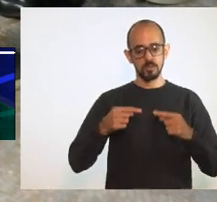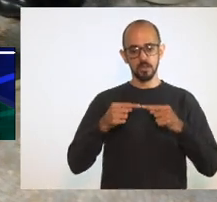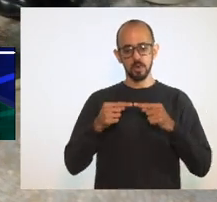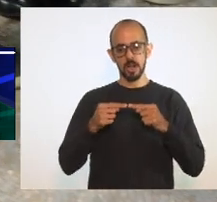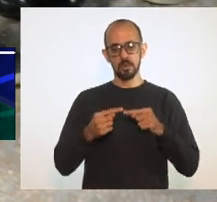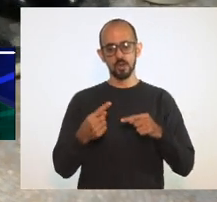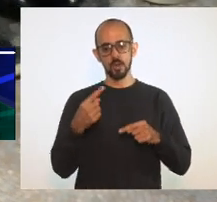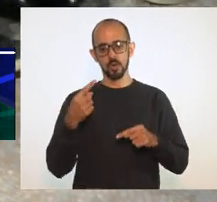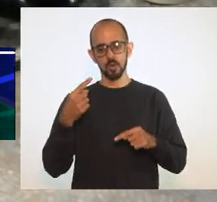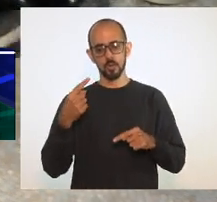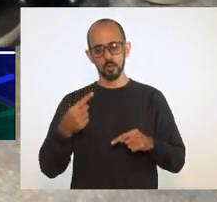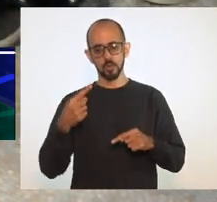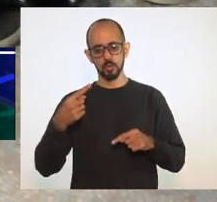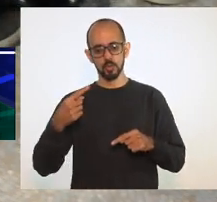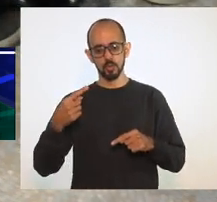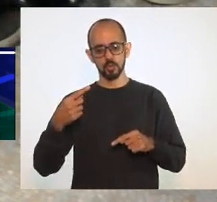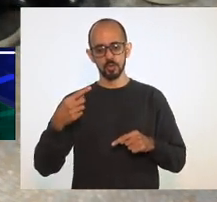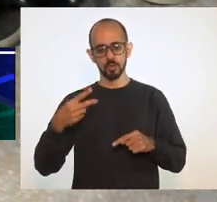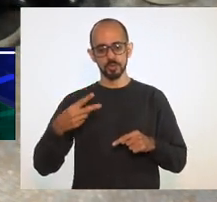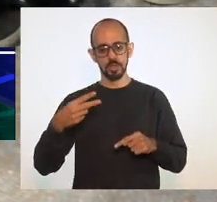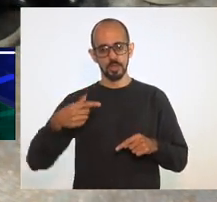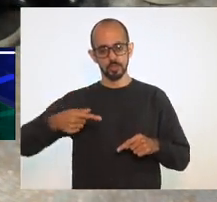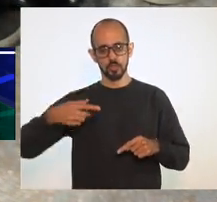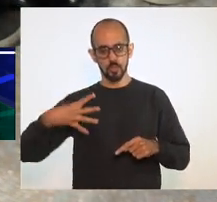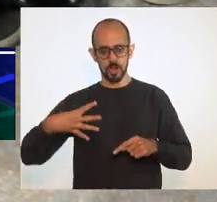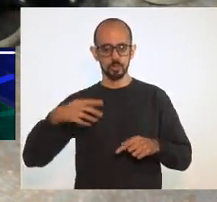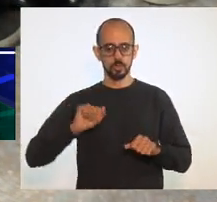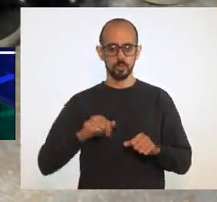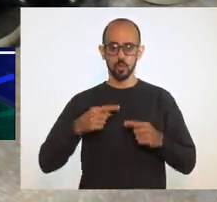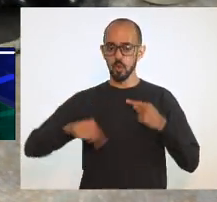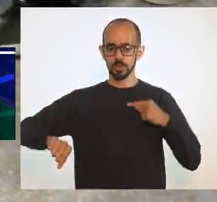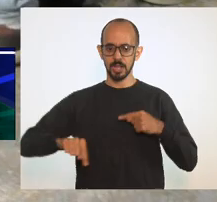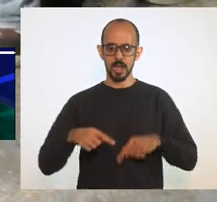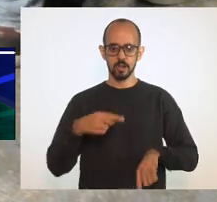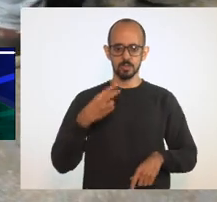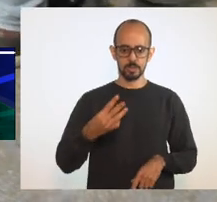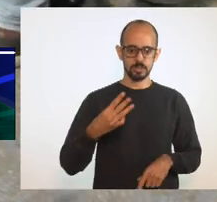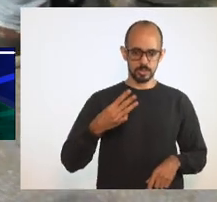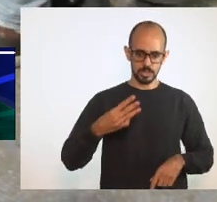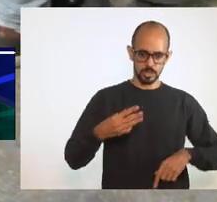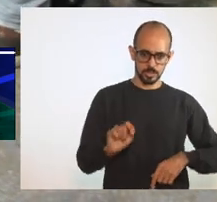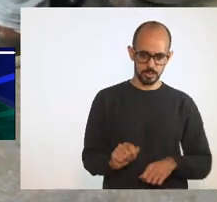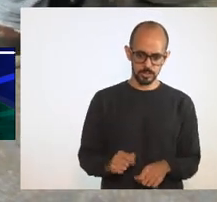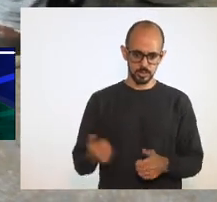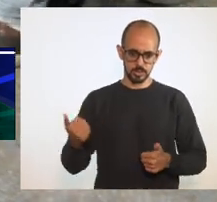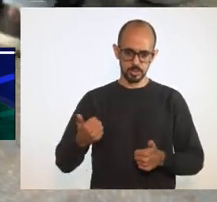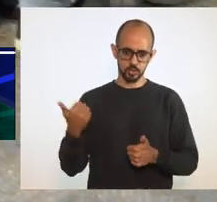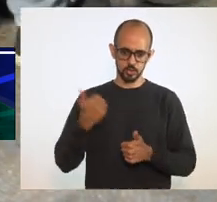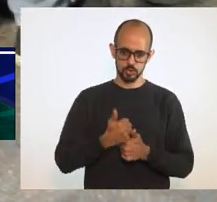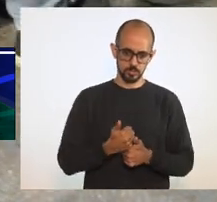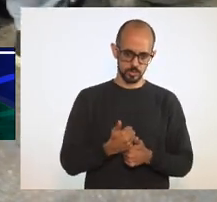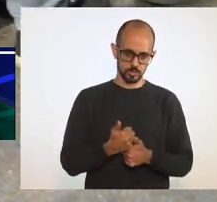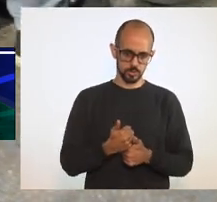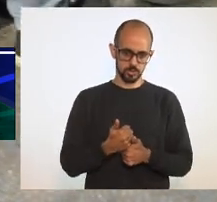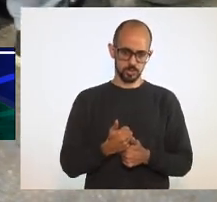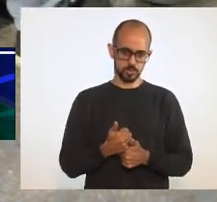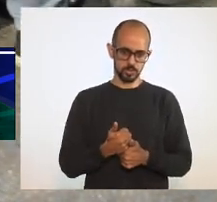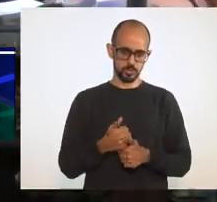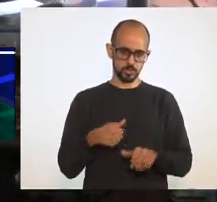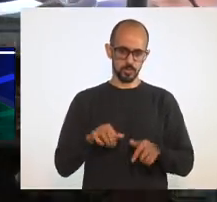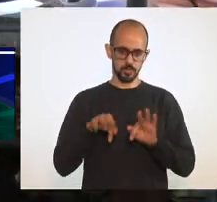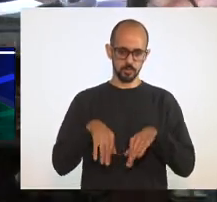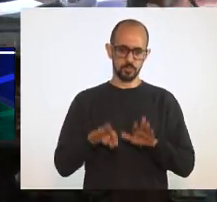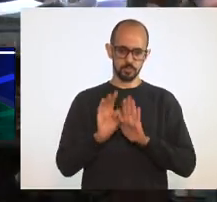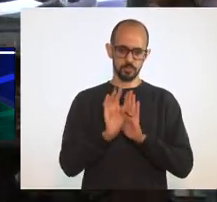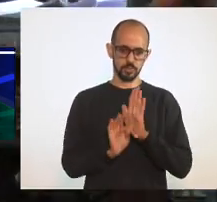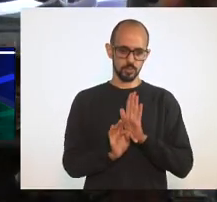4, favorável com subemenda à emenda 2, contrário à emenda 3, concluindo por substitutivo, pedindo forma final de redação. Pela Comissão de